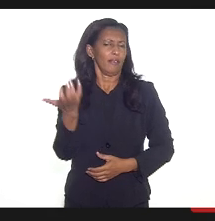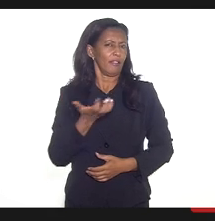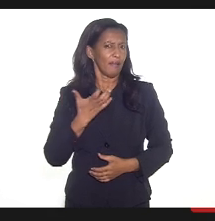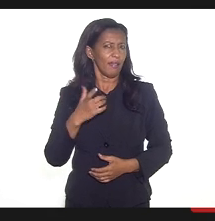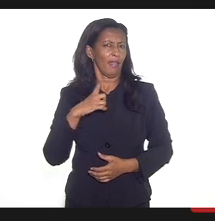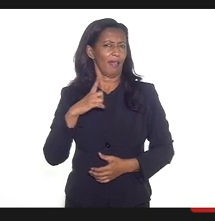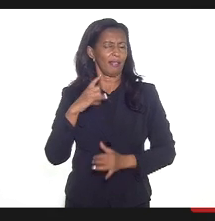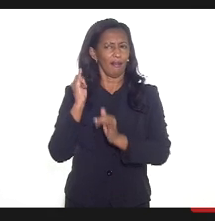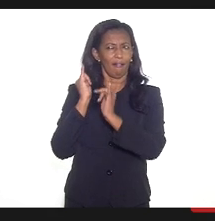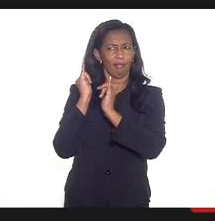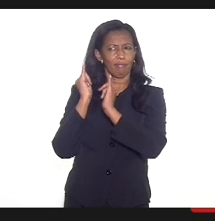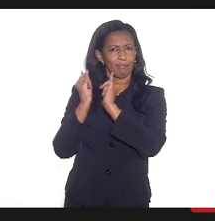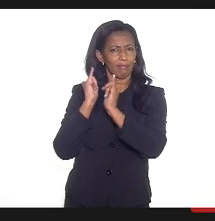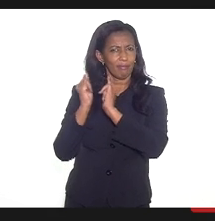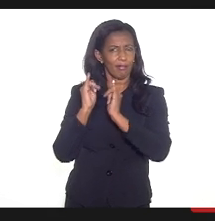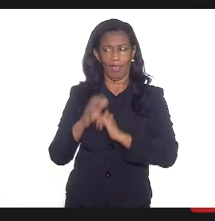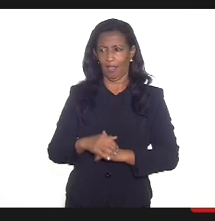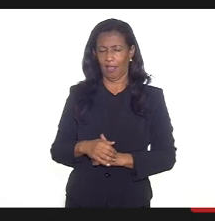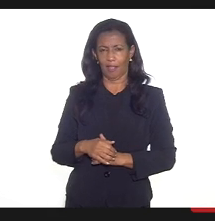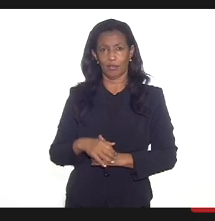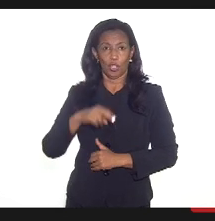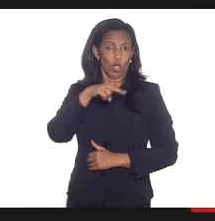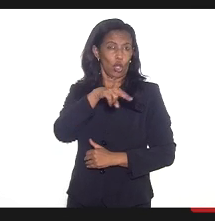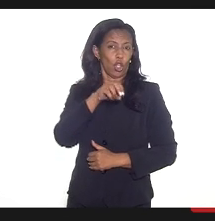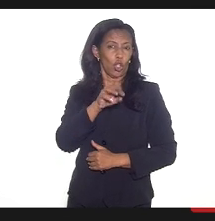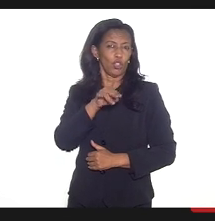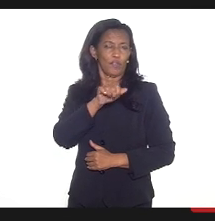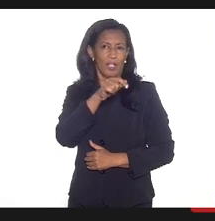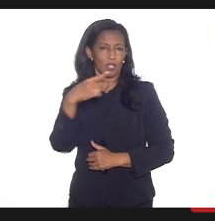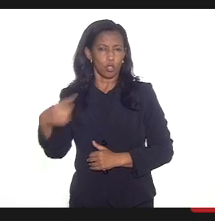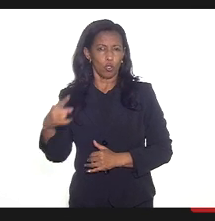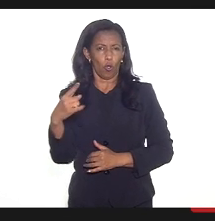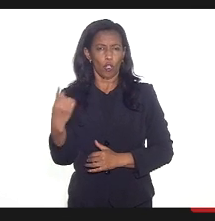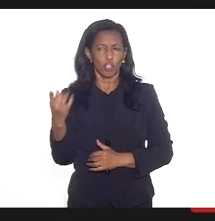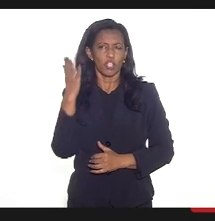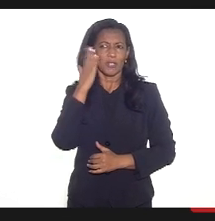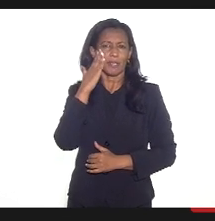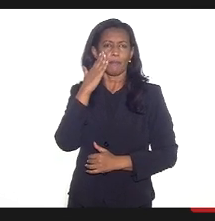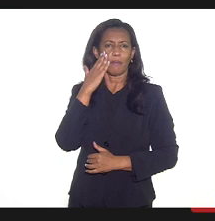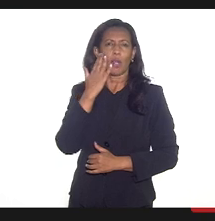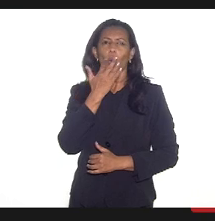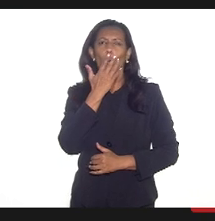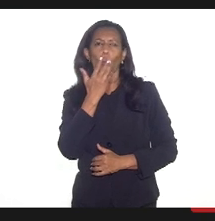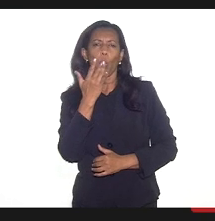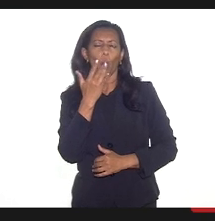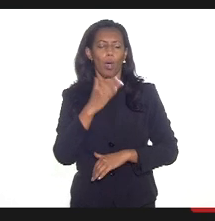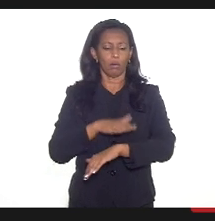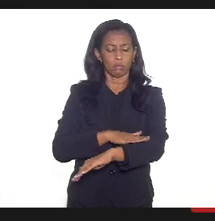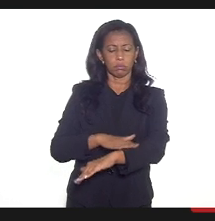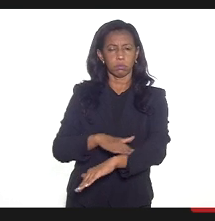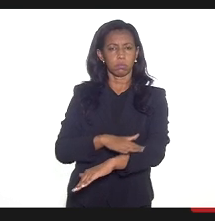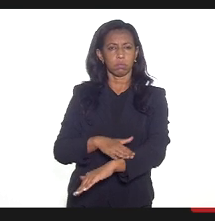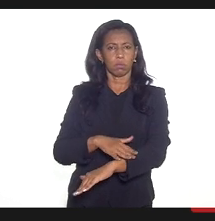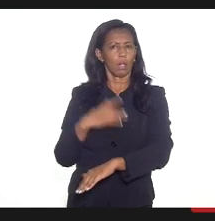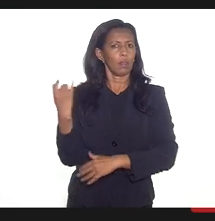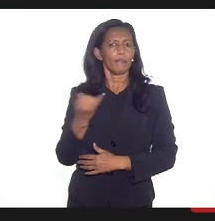os dados. Então, as notificações de raça e cor, ela é